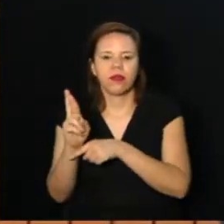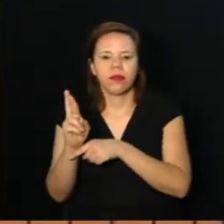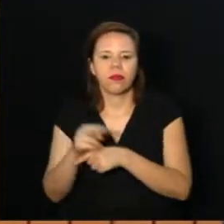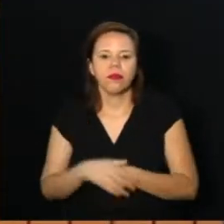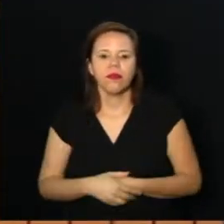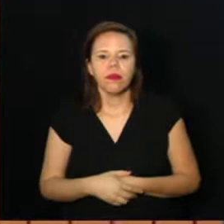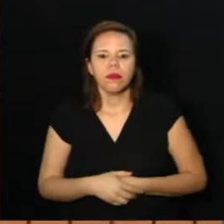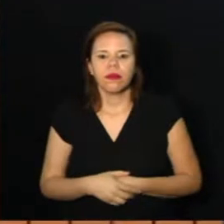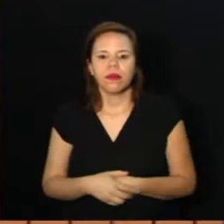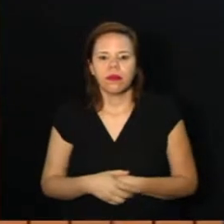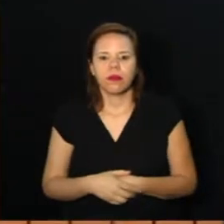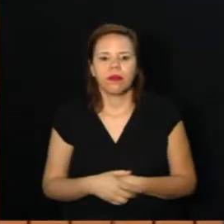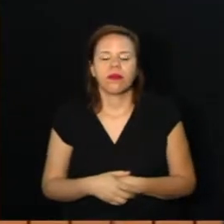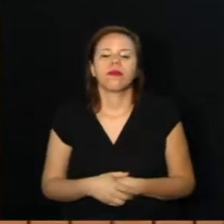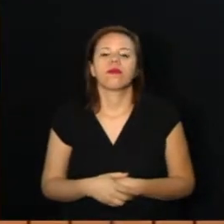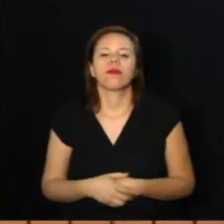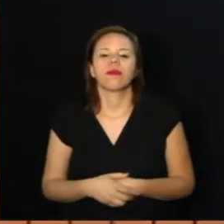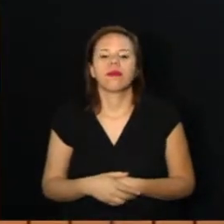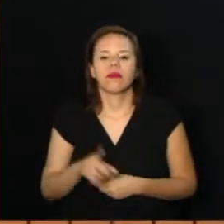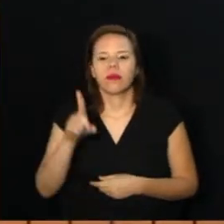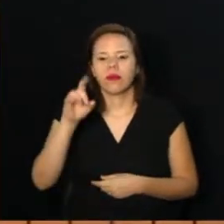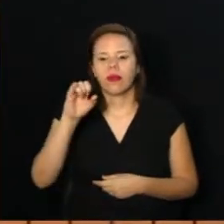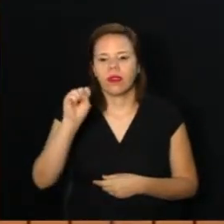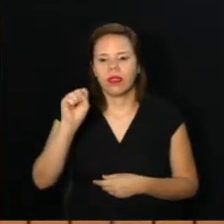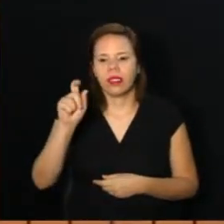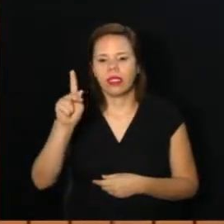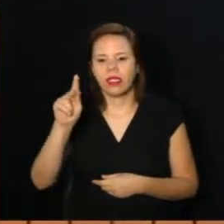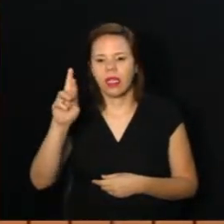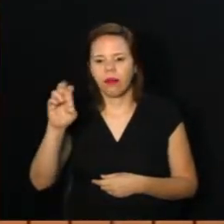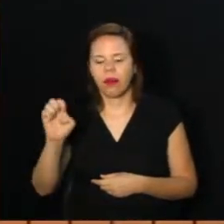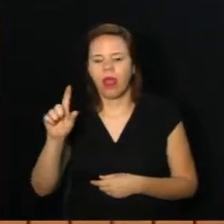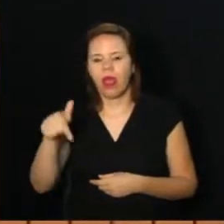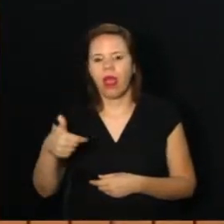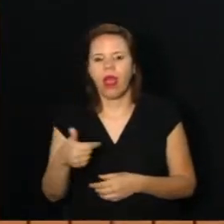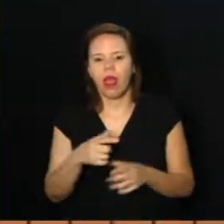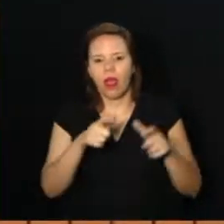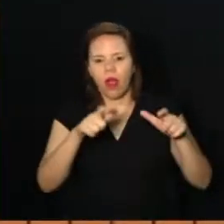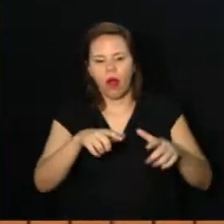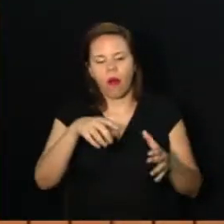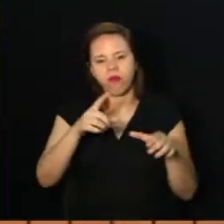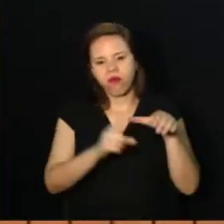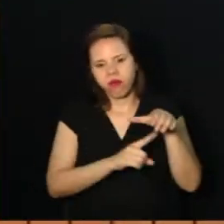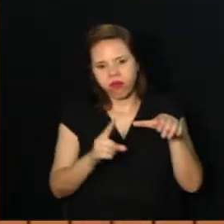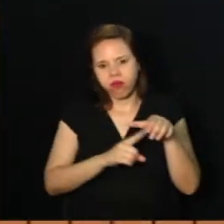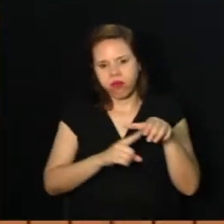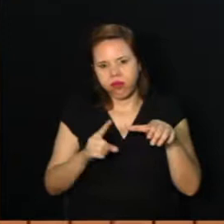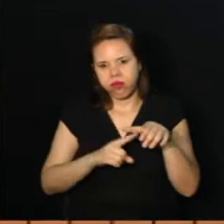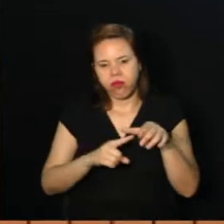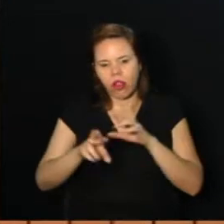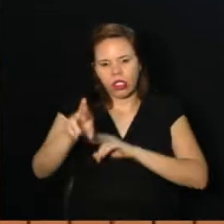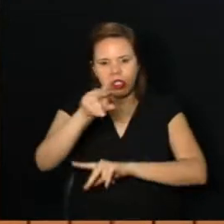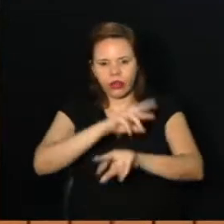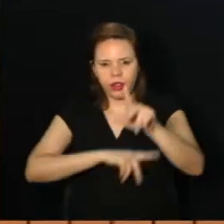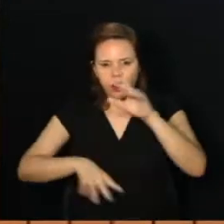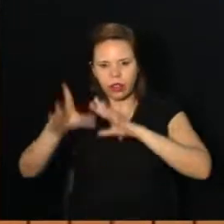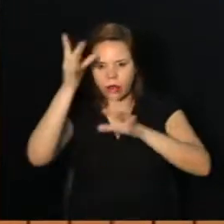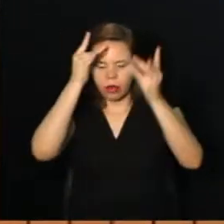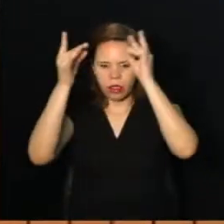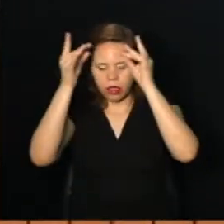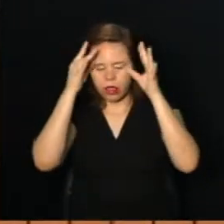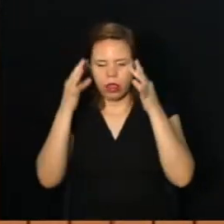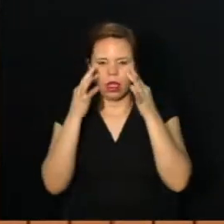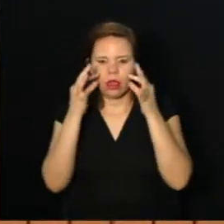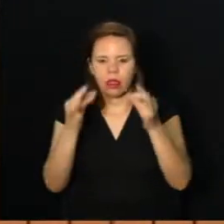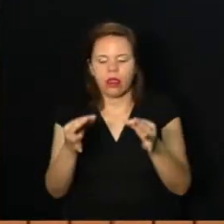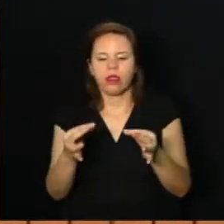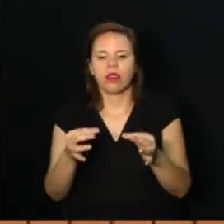representando o DISAPRE, que é o Laboratório de Distúrbios da Aprendizagem e Atenção da Faculdade de